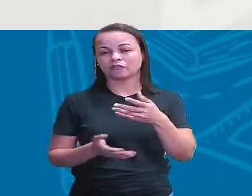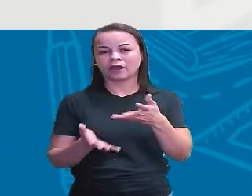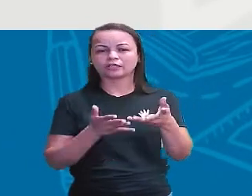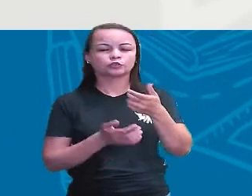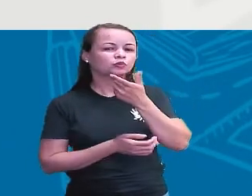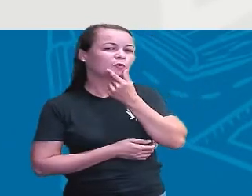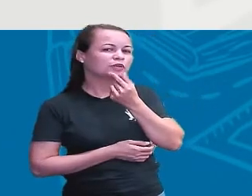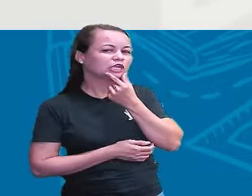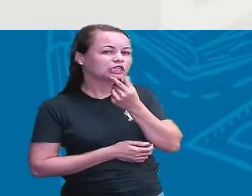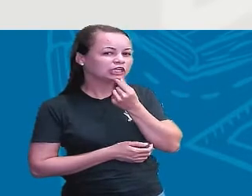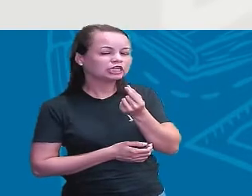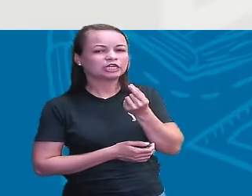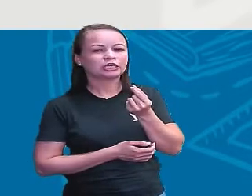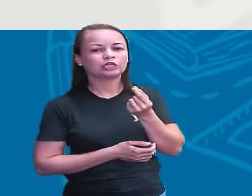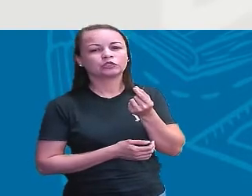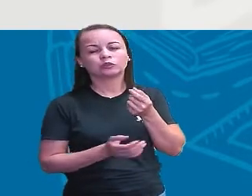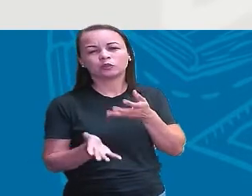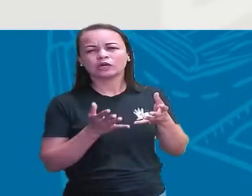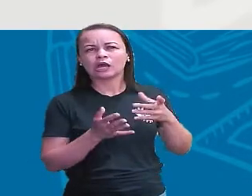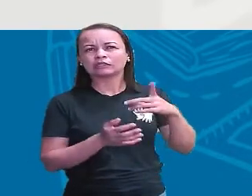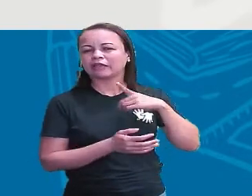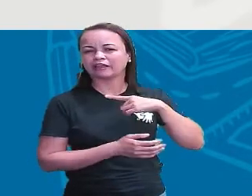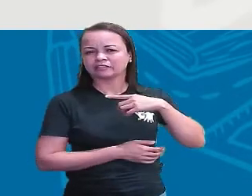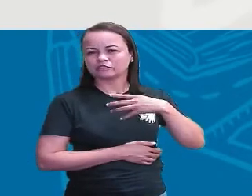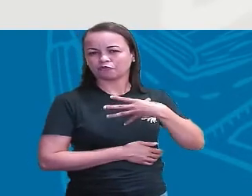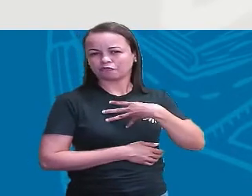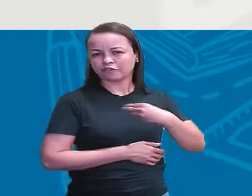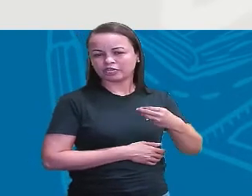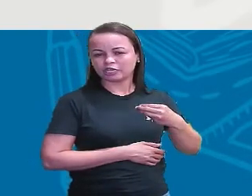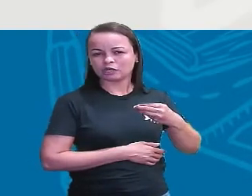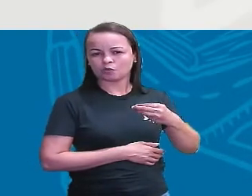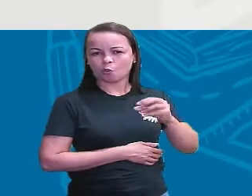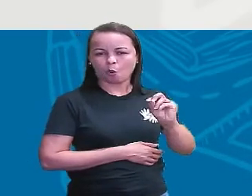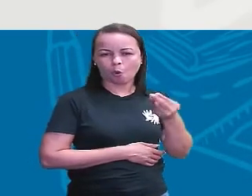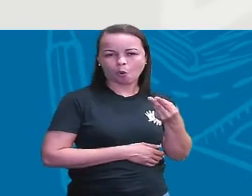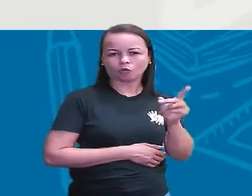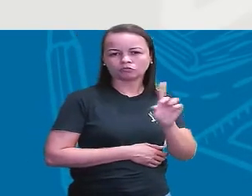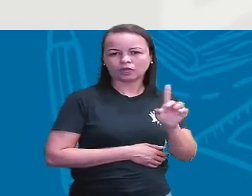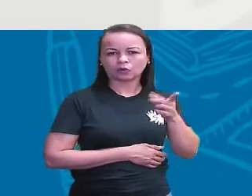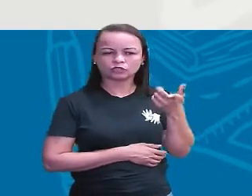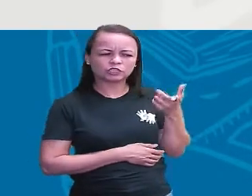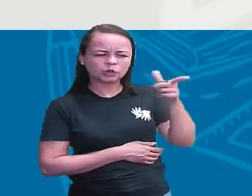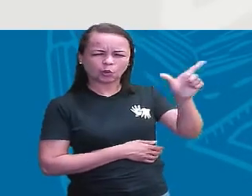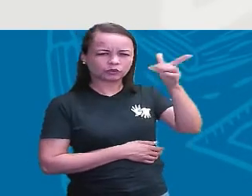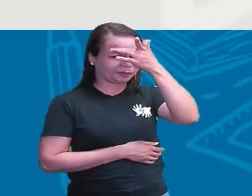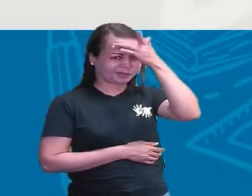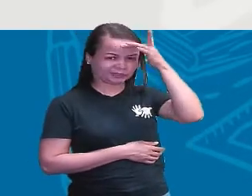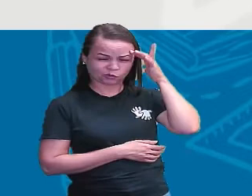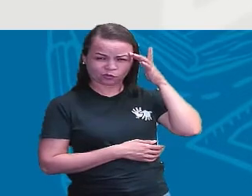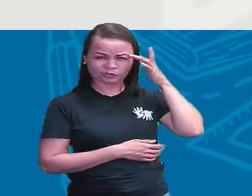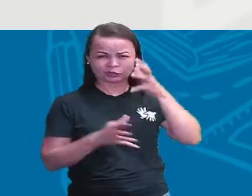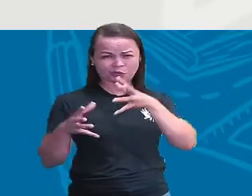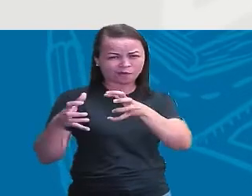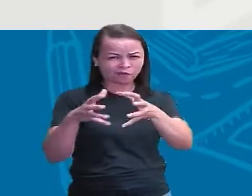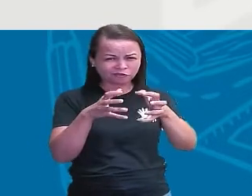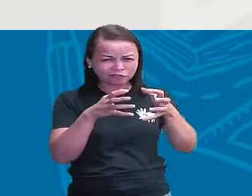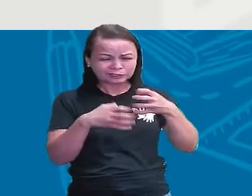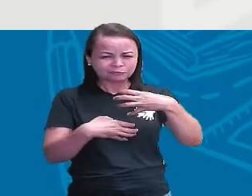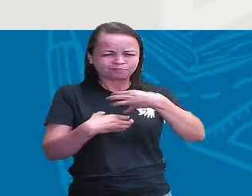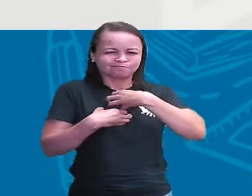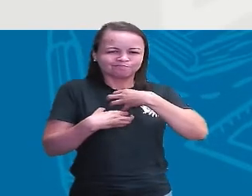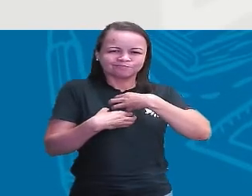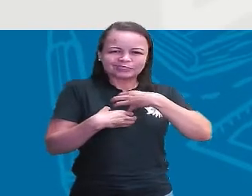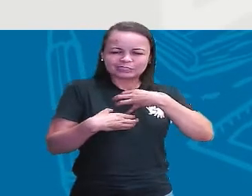lá poder ter sido filho ou não do outro genro. É toda aquela confusão ali de